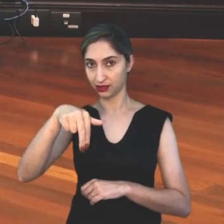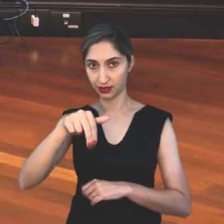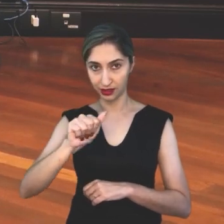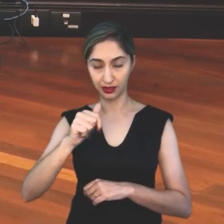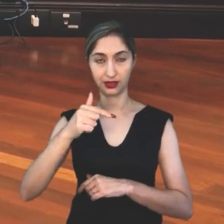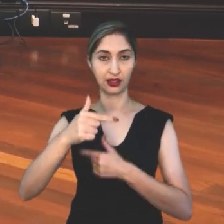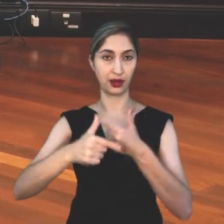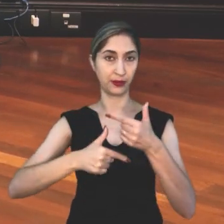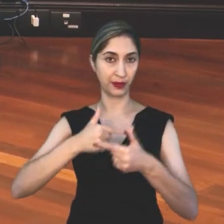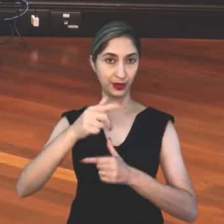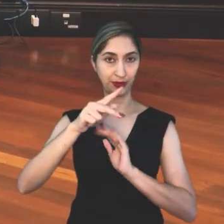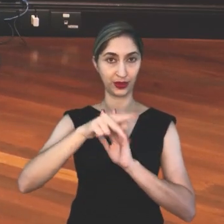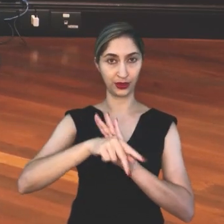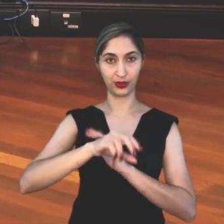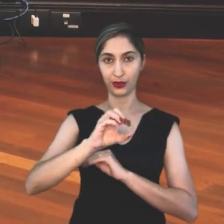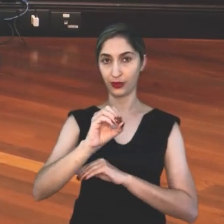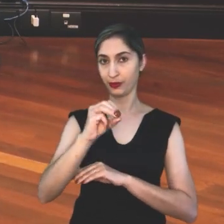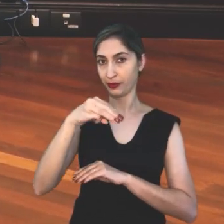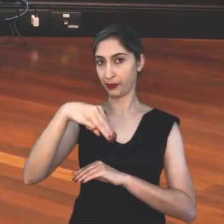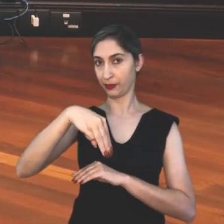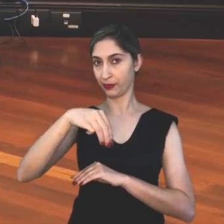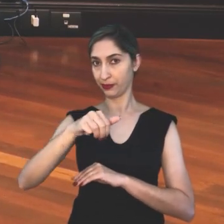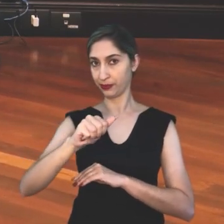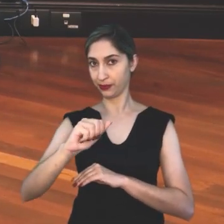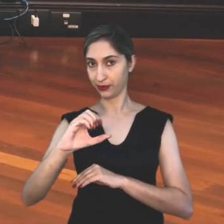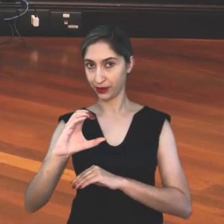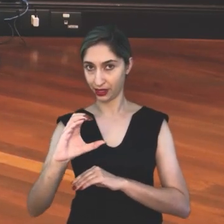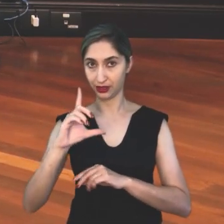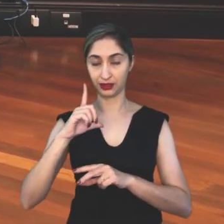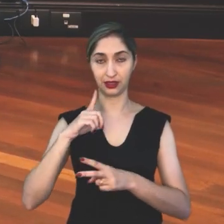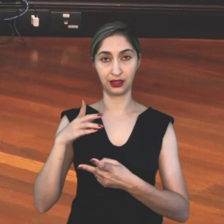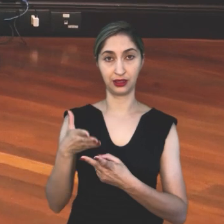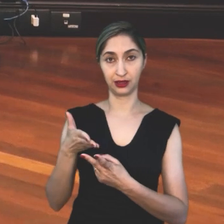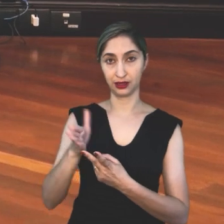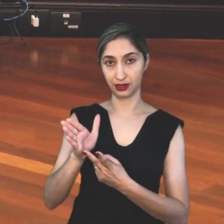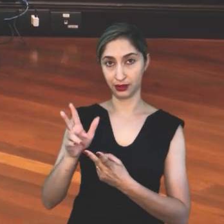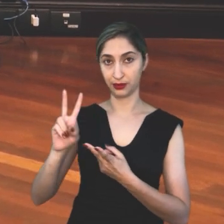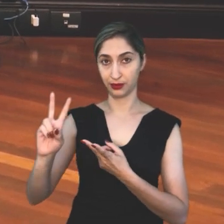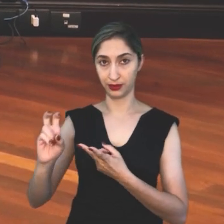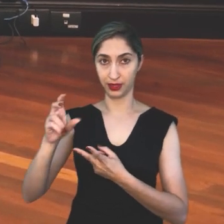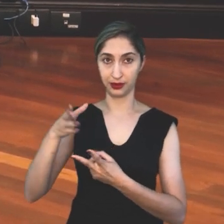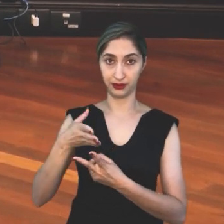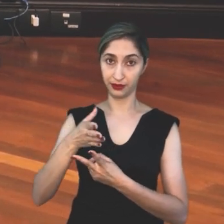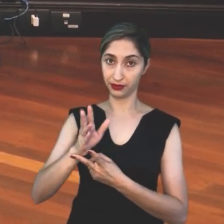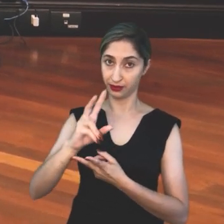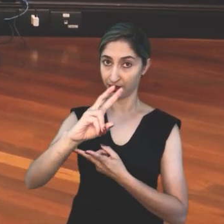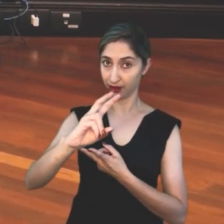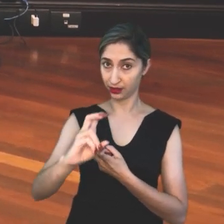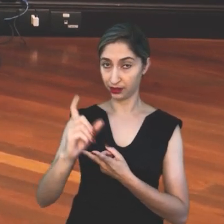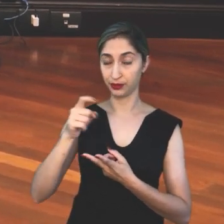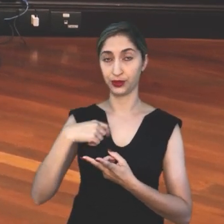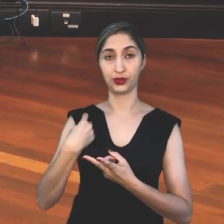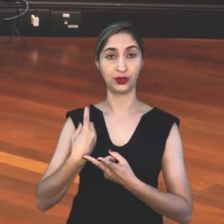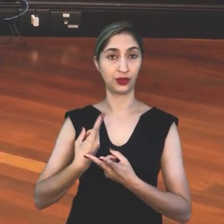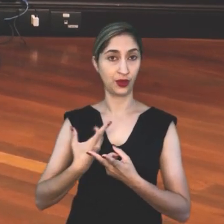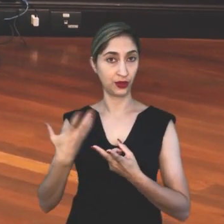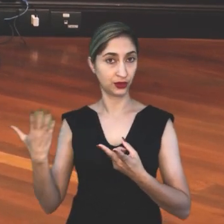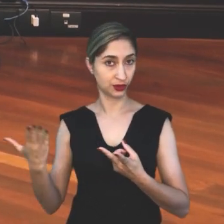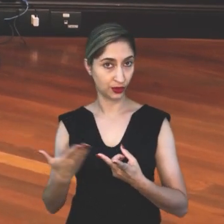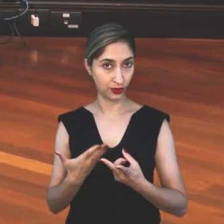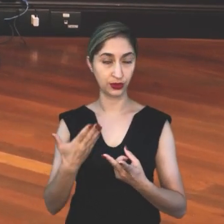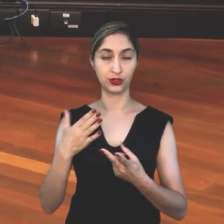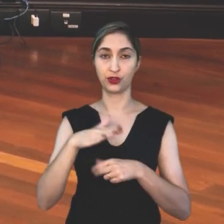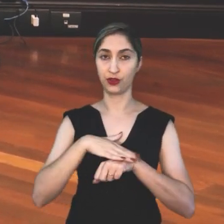eu sou a Adriana e trabalho no MAC. Estamos, trabalhando esse ano com 2 eixos temáticos que a gente